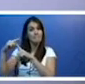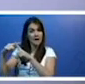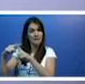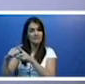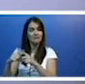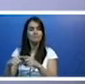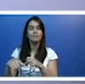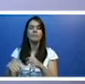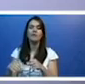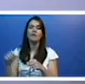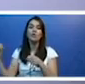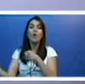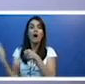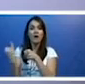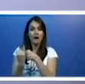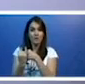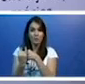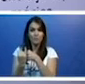ânion OH- da base.